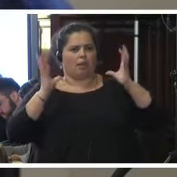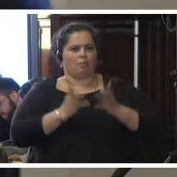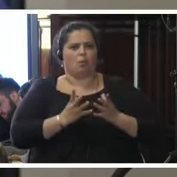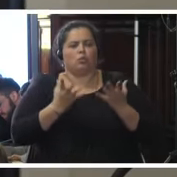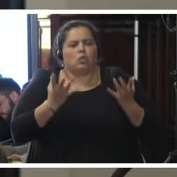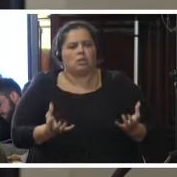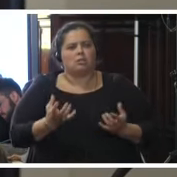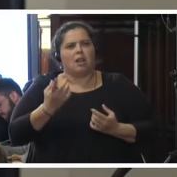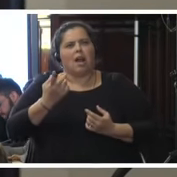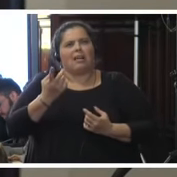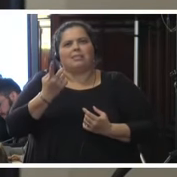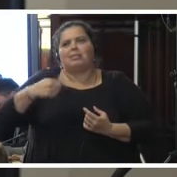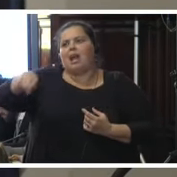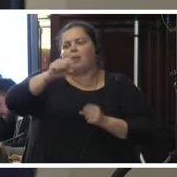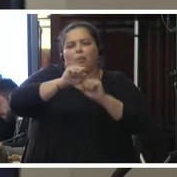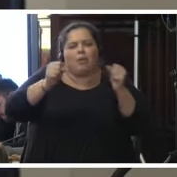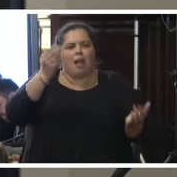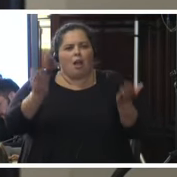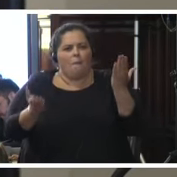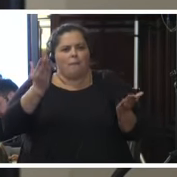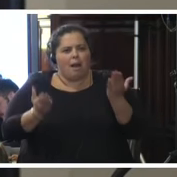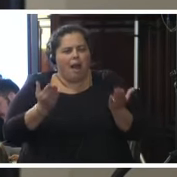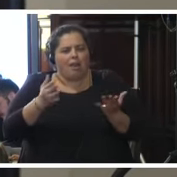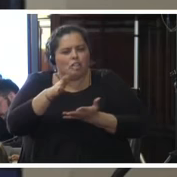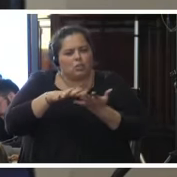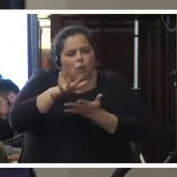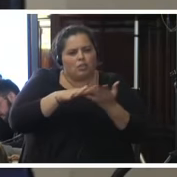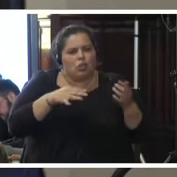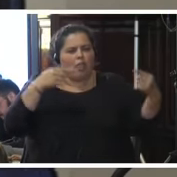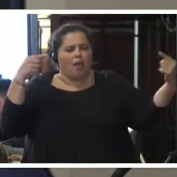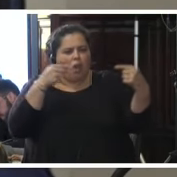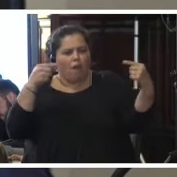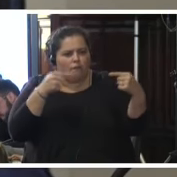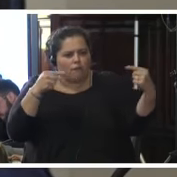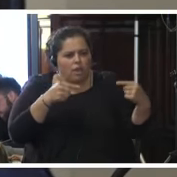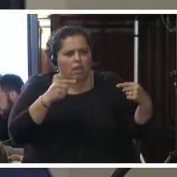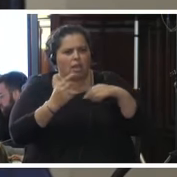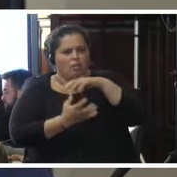com situações de conflito, de guerra, as cifras não seriam mais altas.